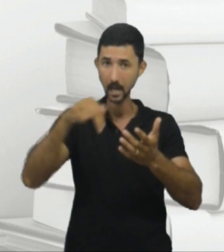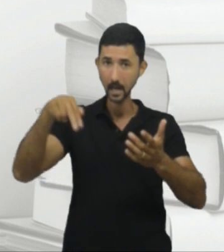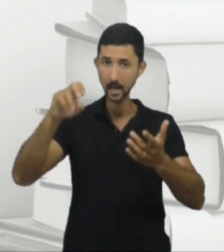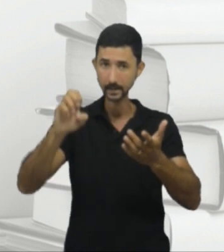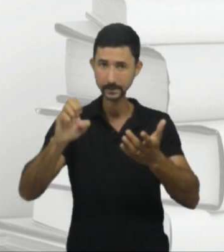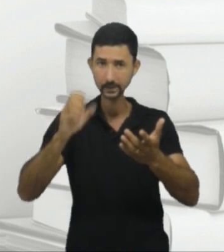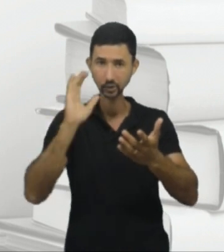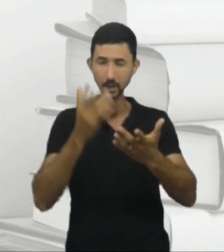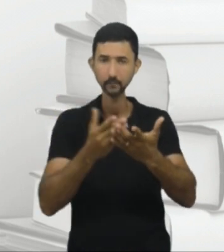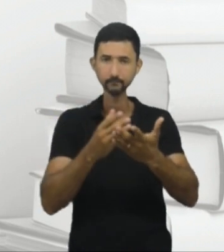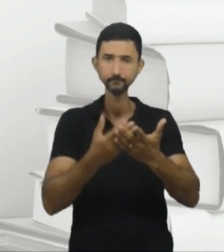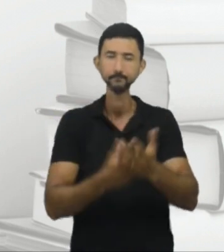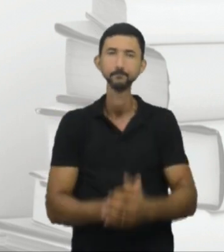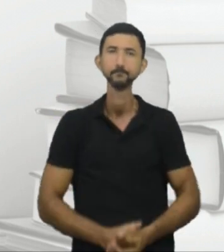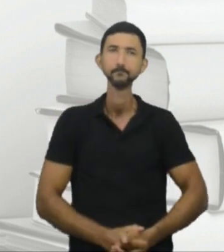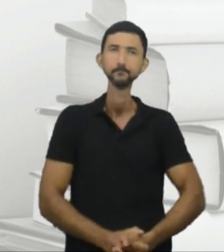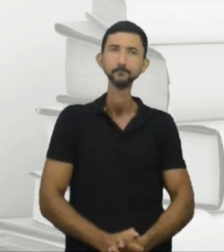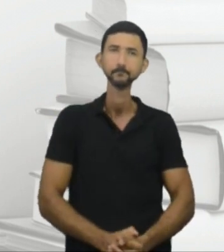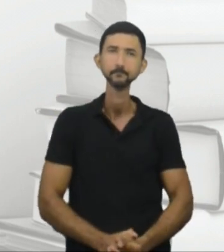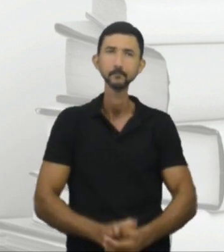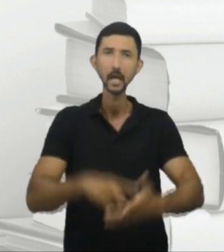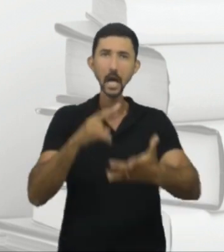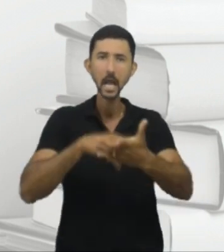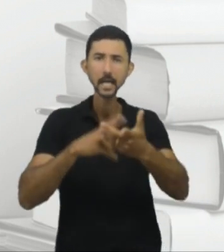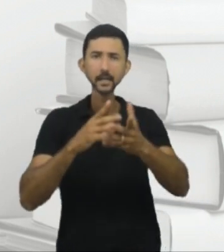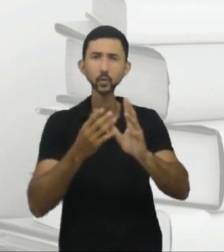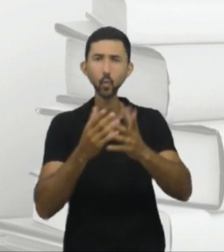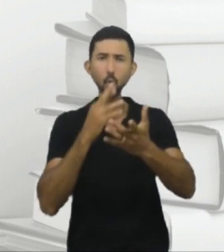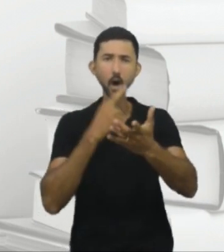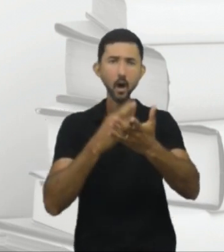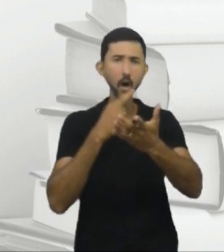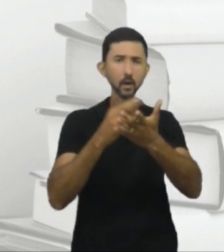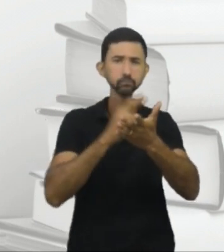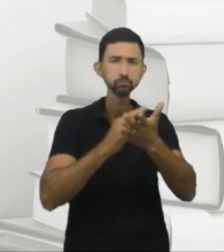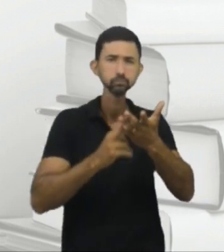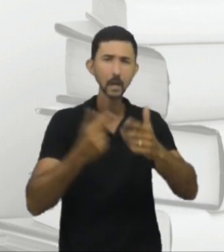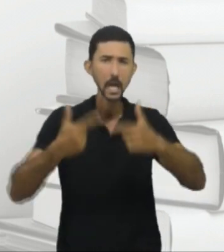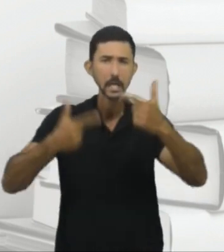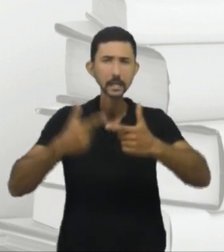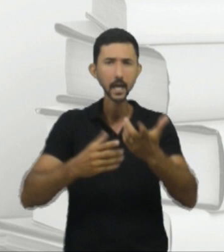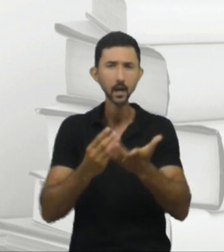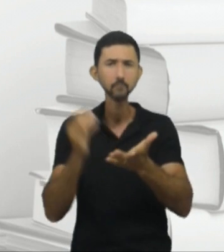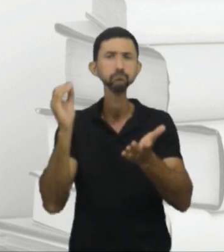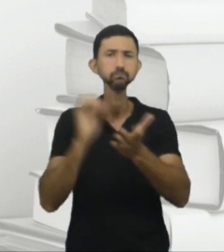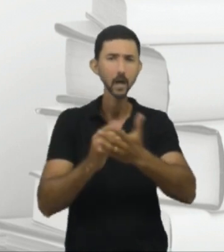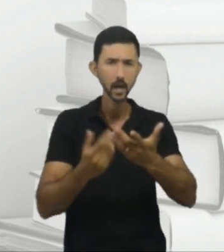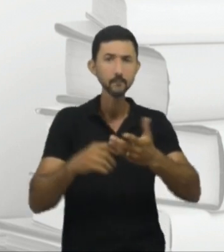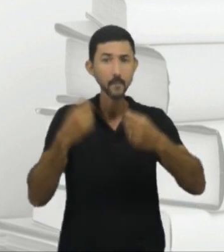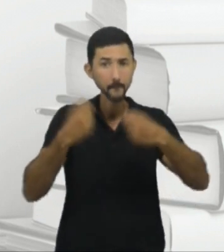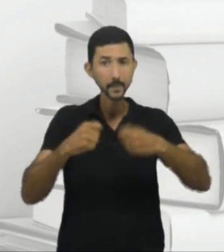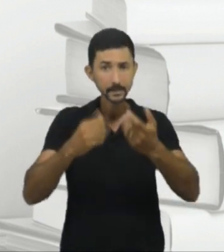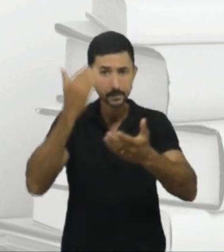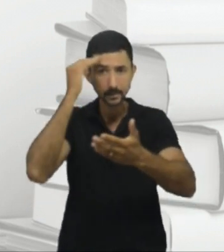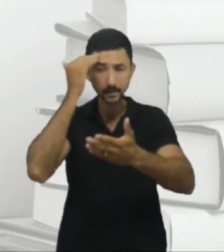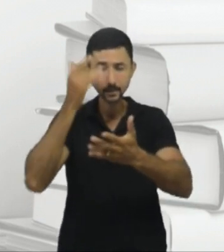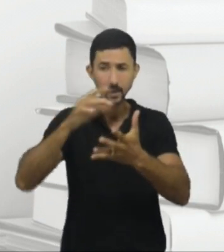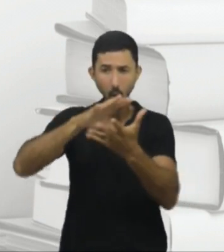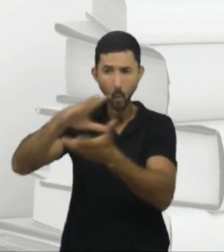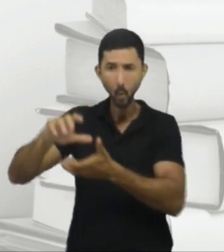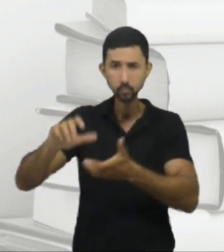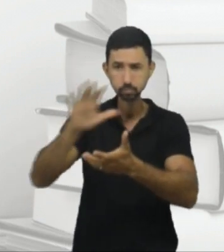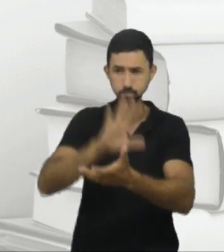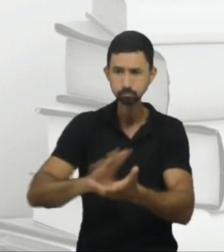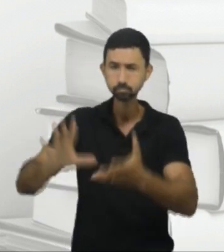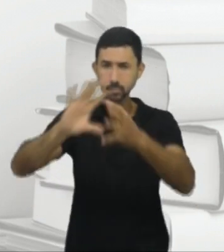leitura. Diz assim, ó: a leitura desses relatos de guerra é obrigatória para quem quer entender o mundo